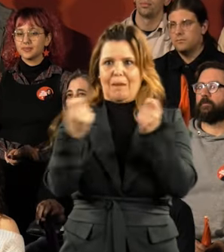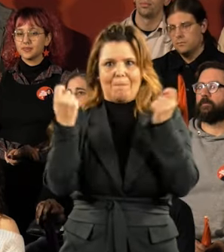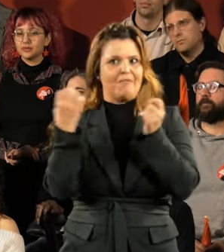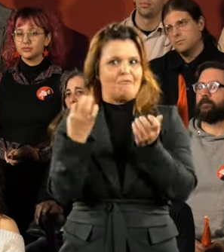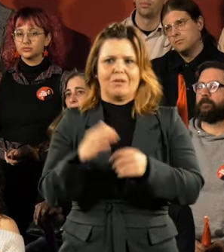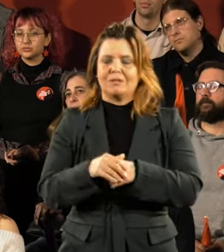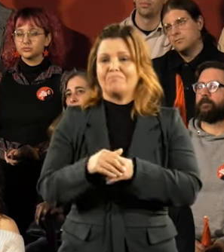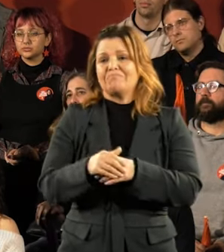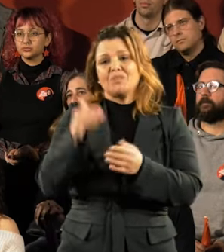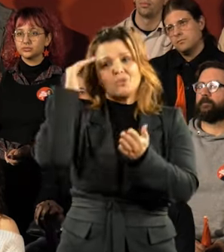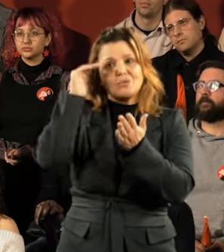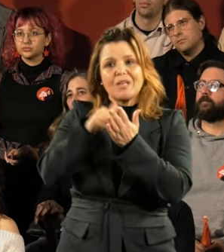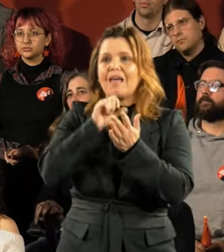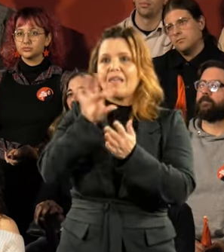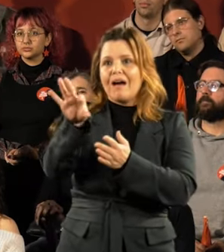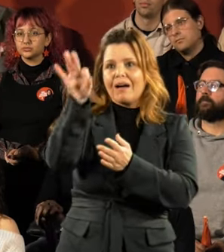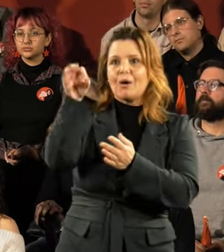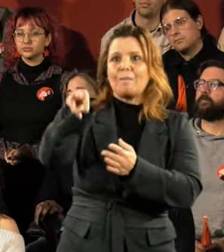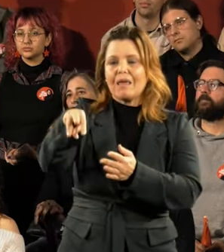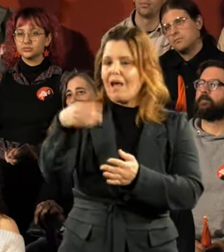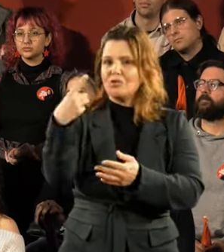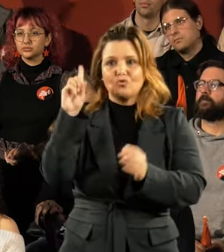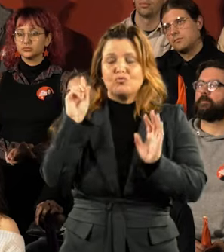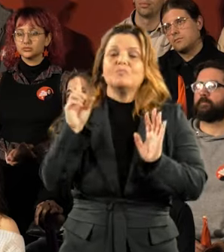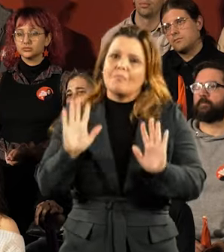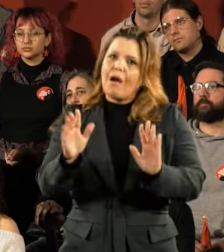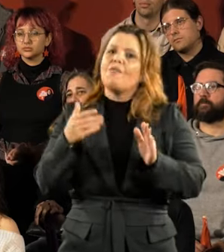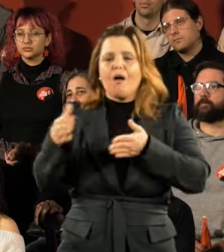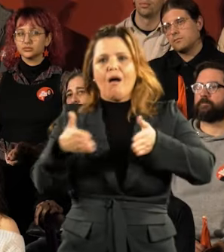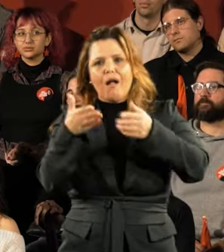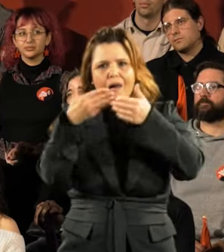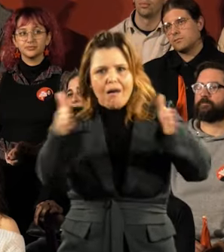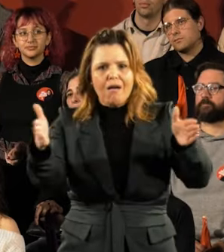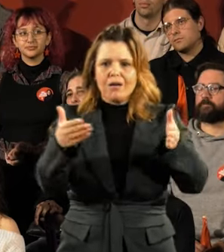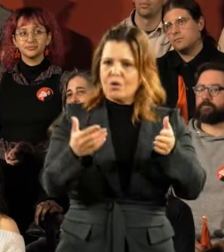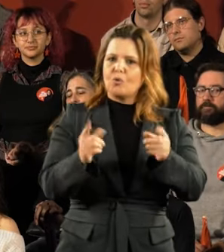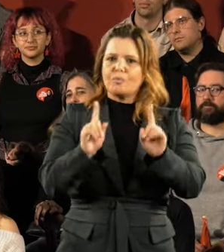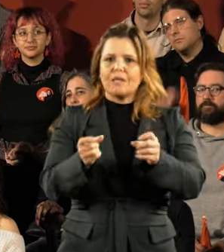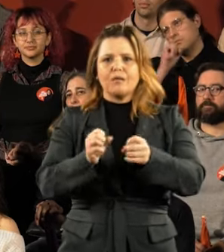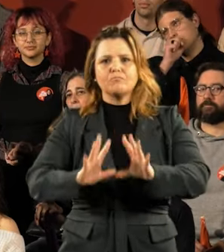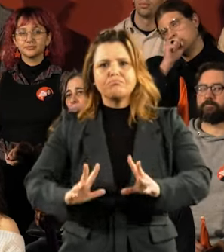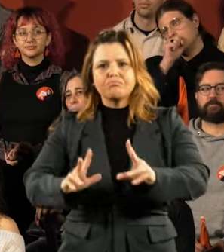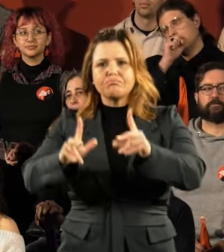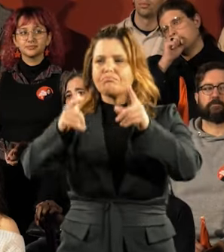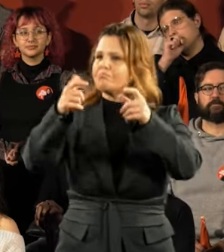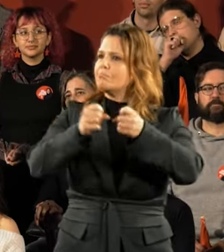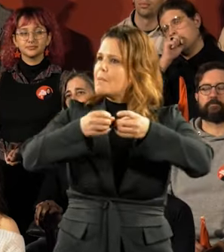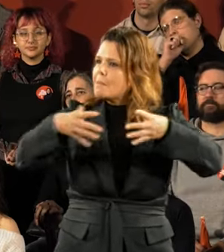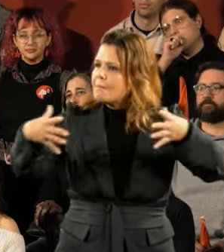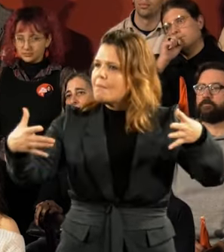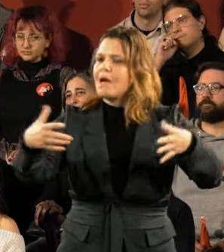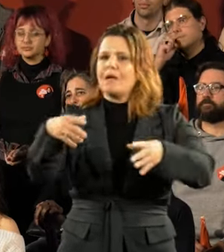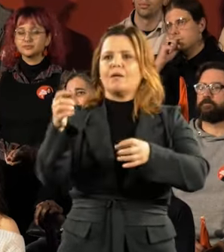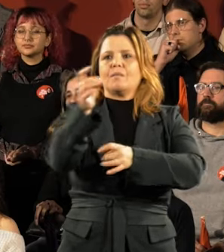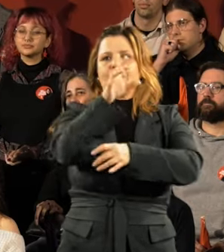resultado não chegou para eleger o Miguel mas abriu caminhos a partir daí crescemos elegemos para o Parlamento